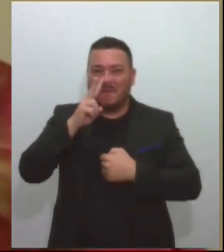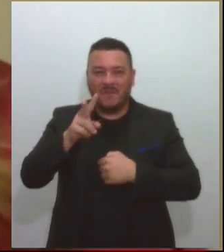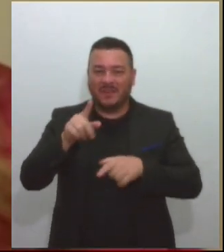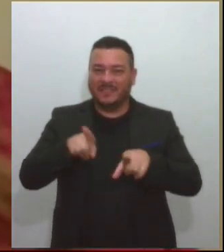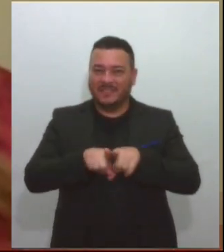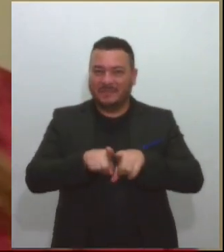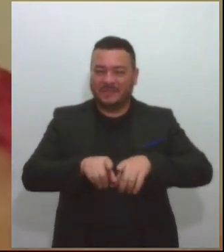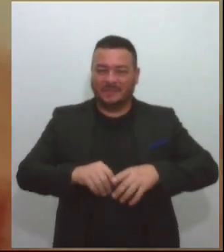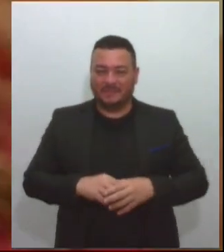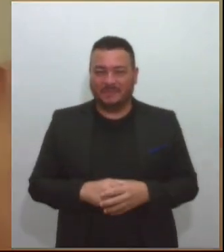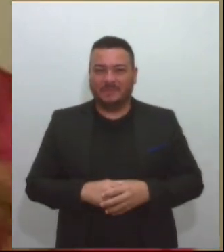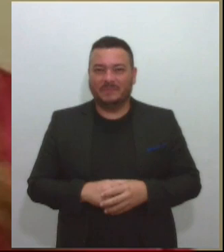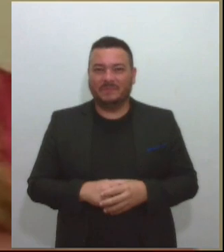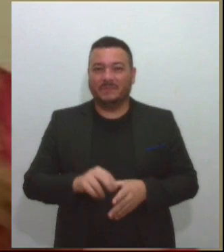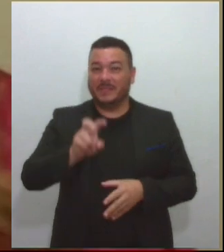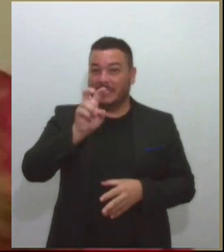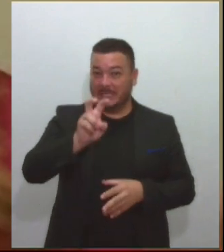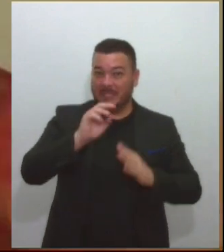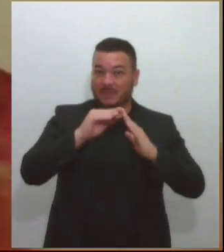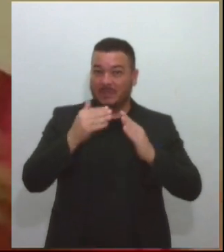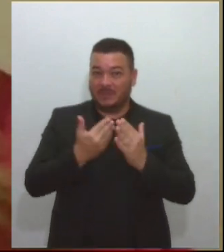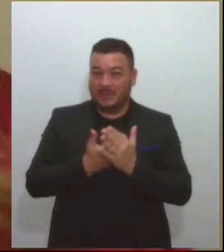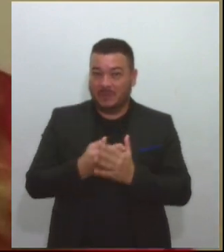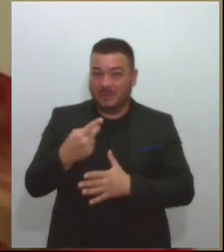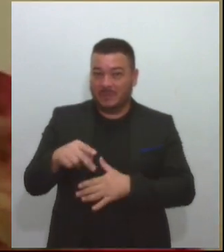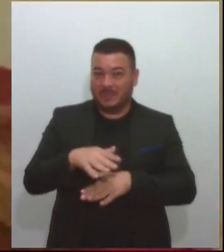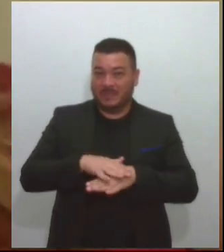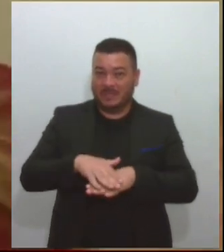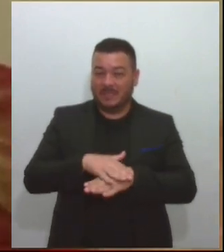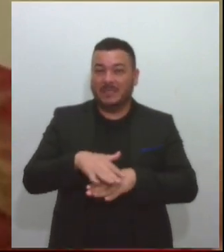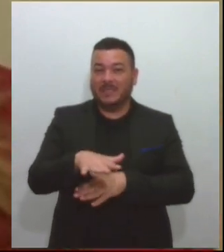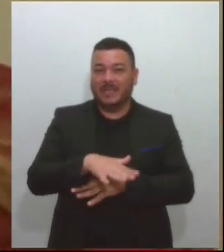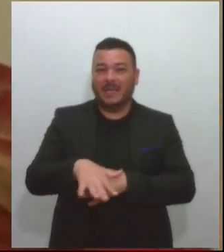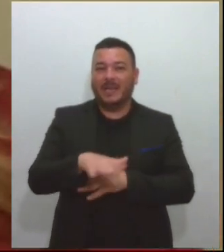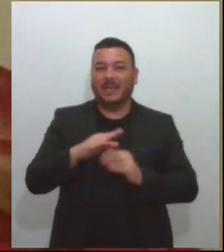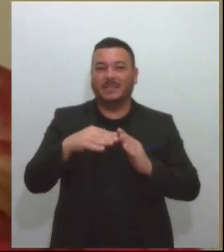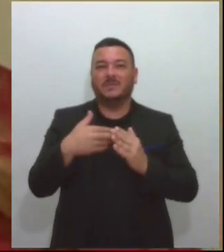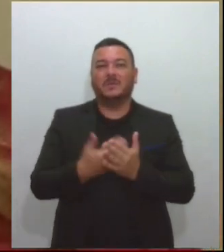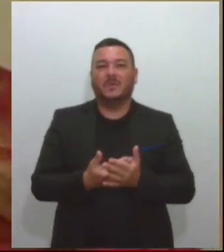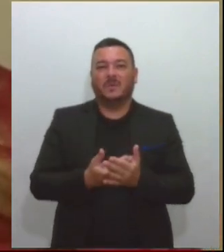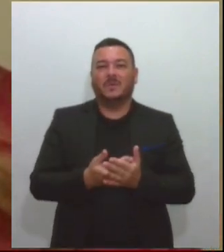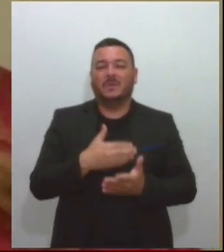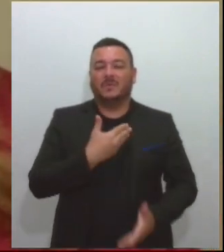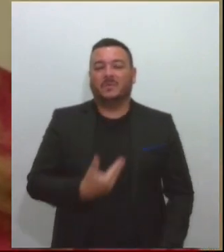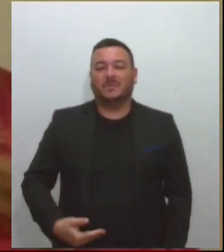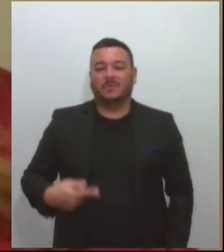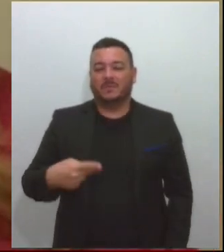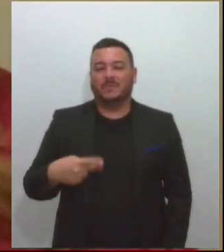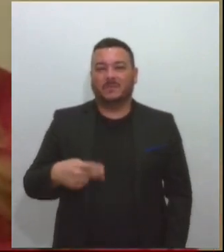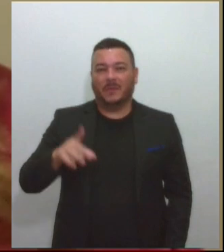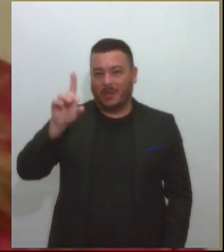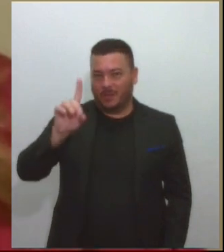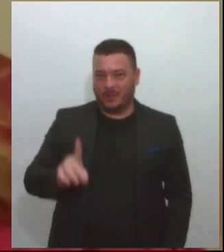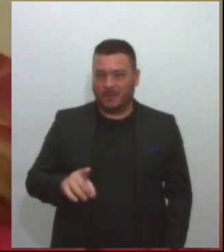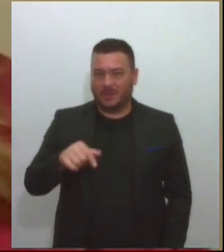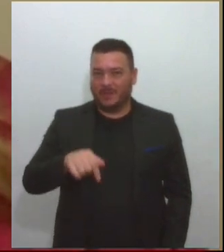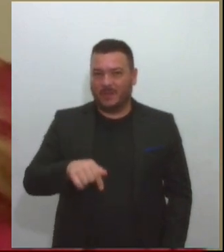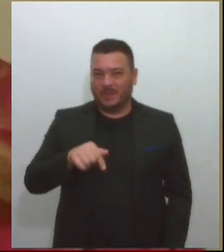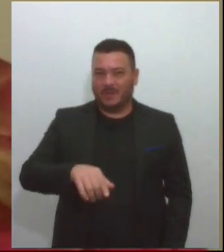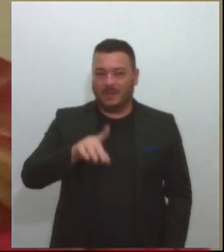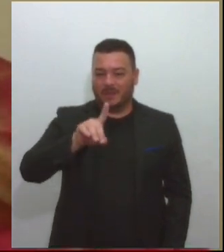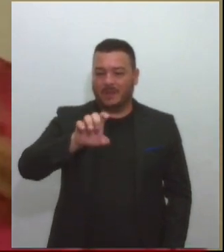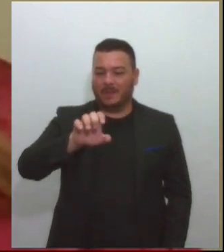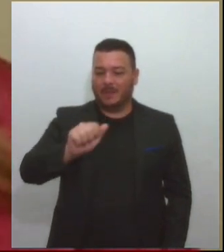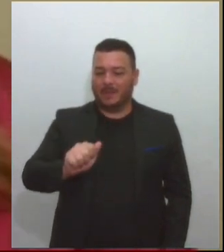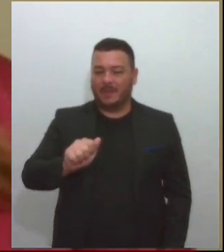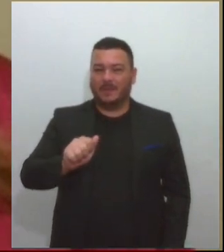são 5 escolas da rede pública estadual, daqui da Diretoria de Educação de Aracaju. Então,